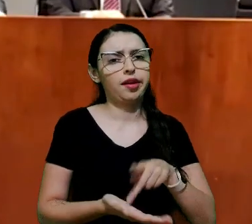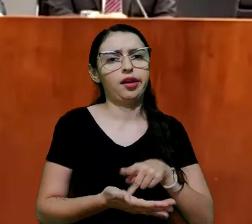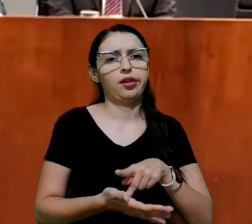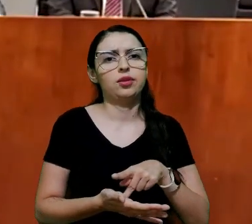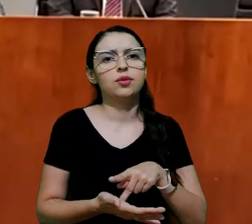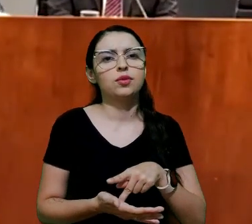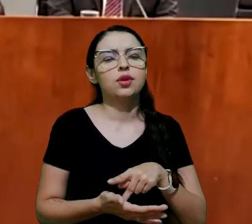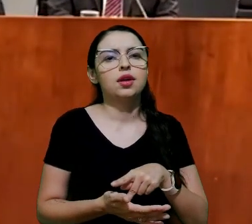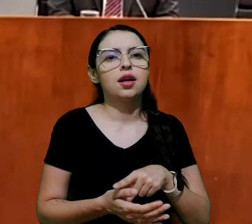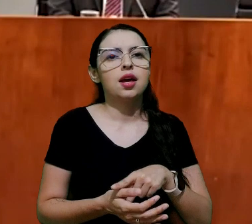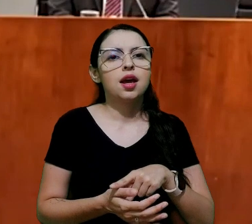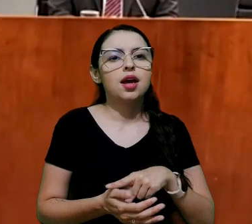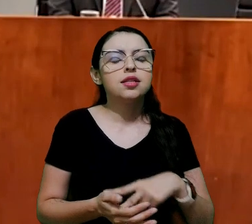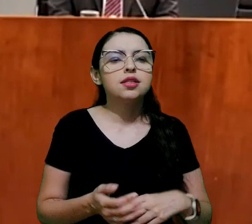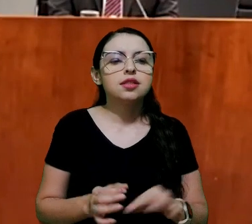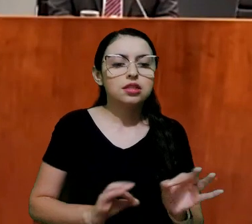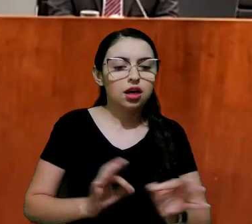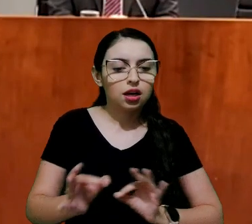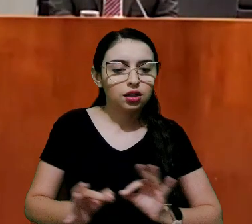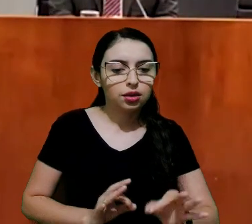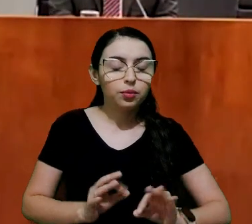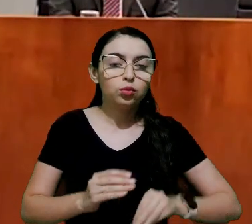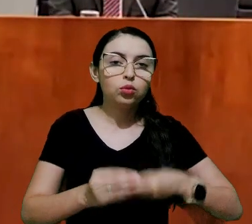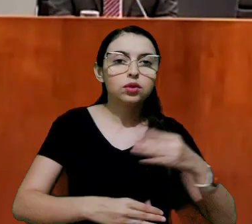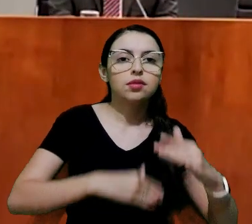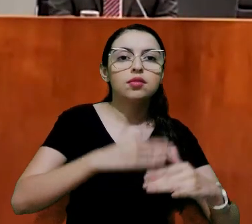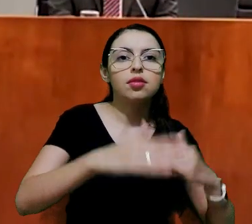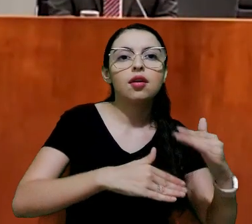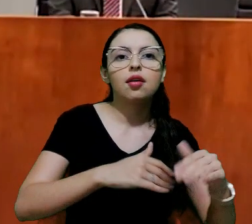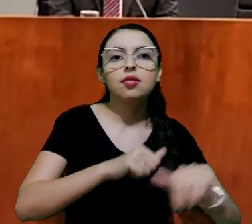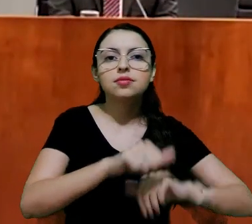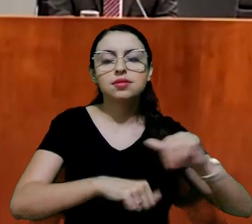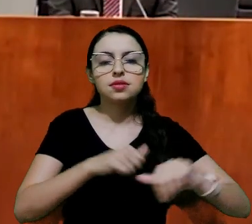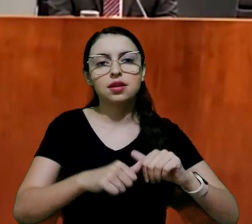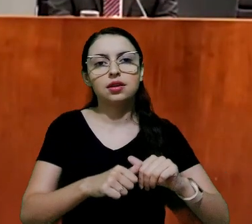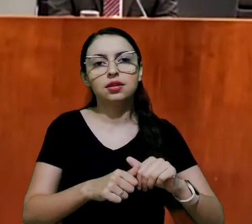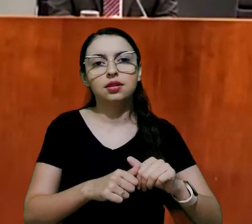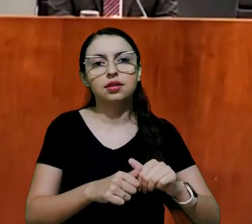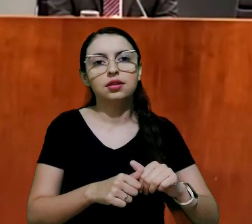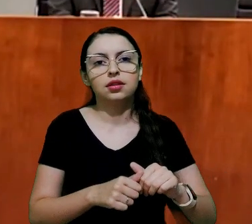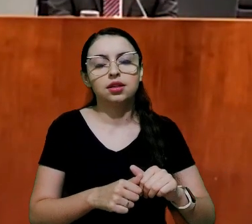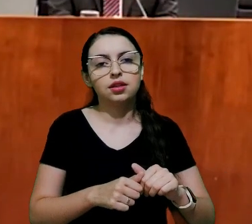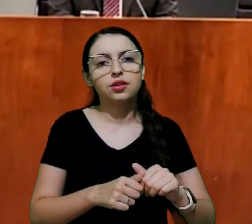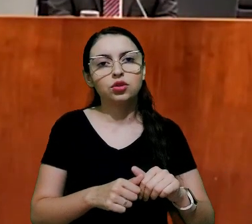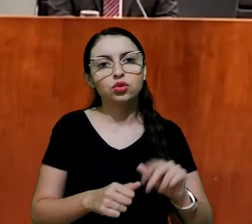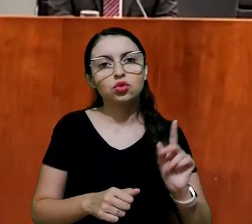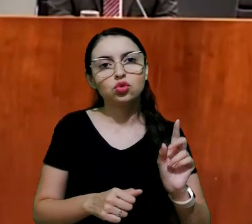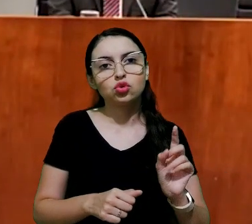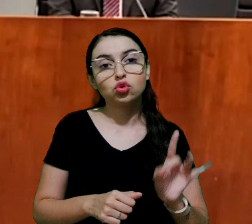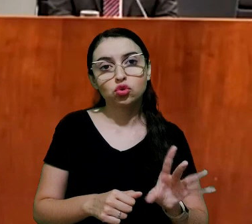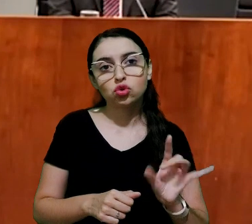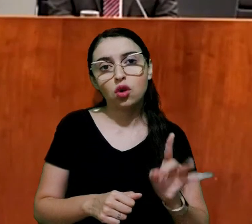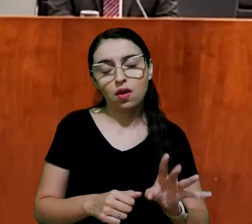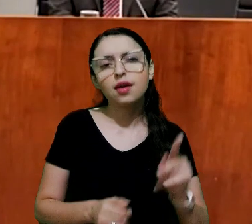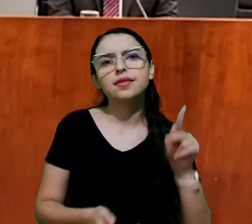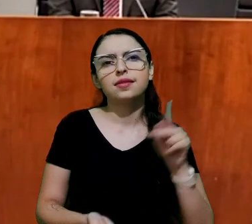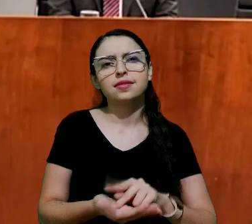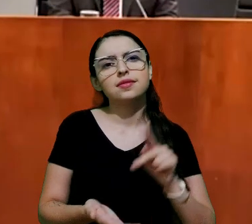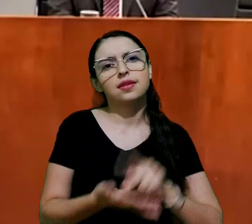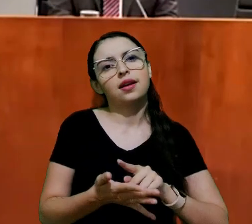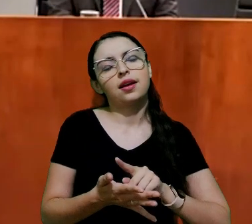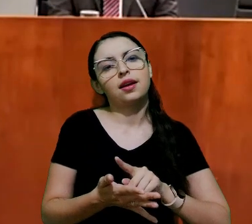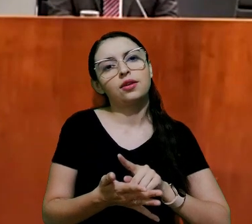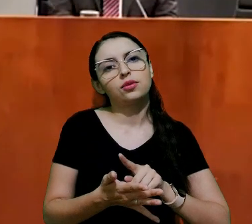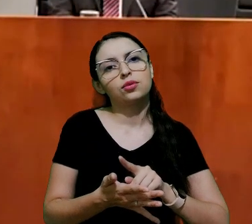planejamentos sucessórios, outra coisa não são do que a confirmação exata do que nos